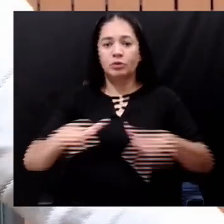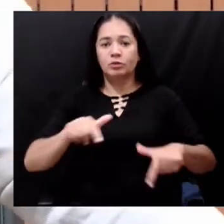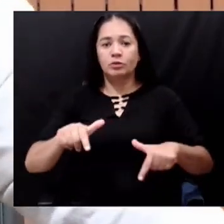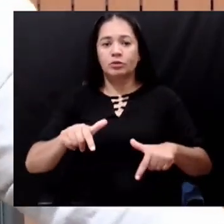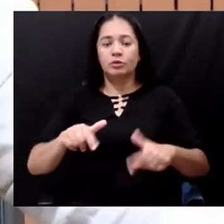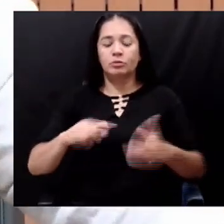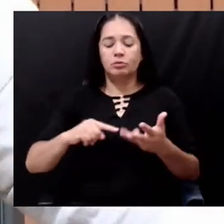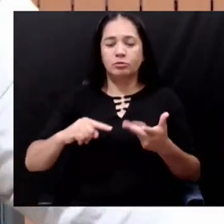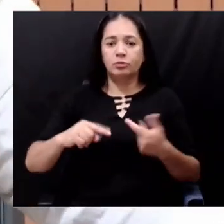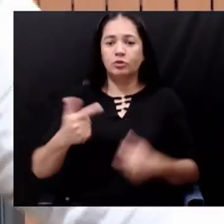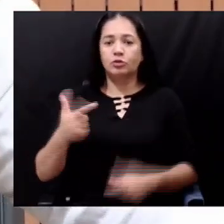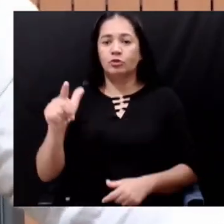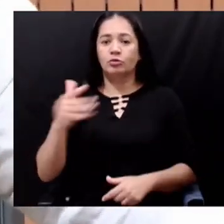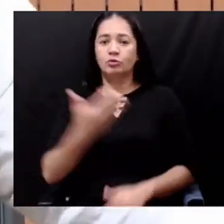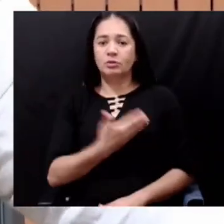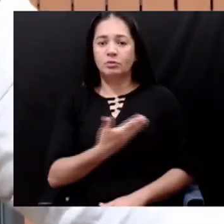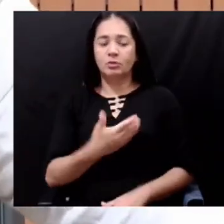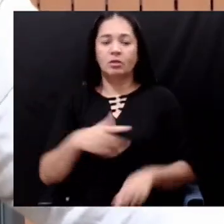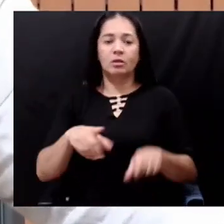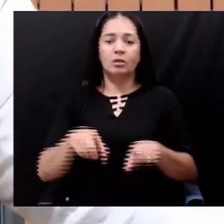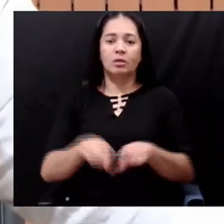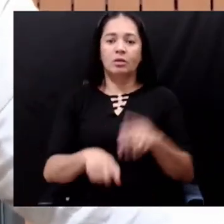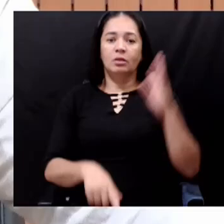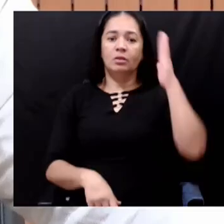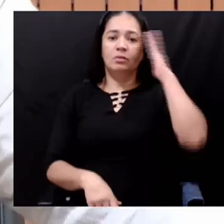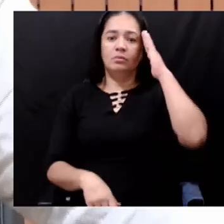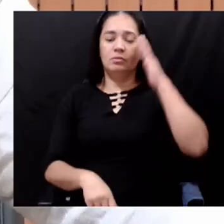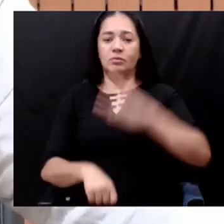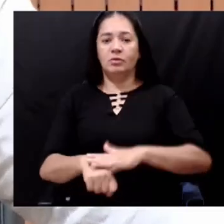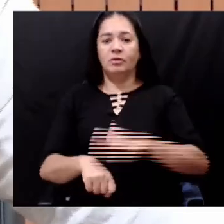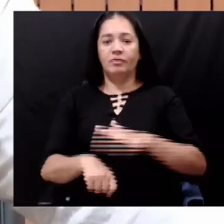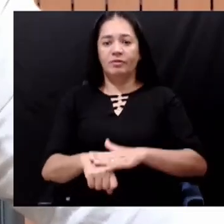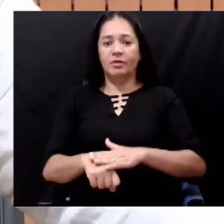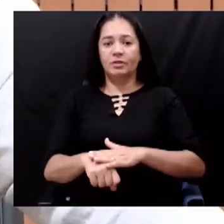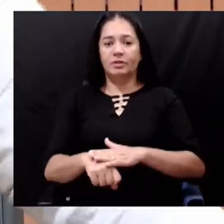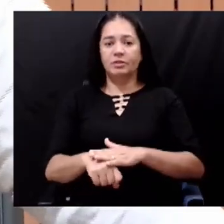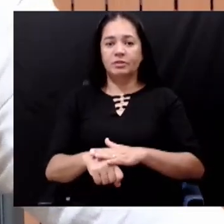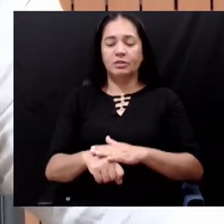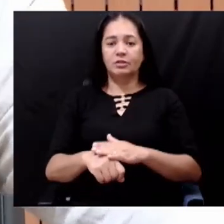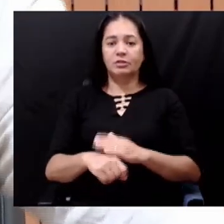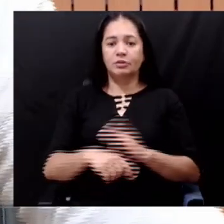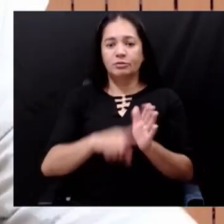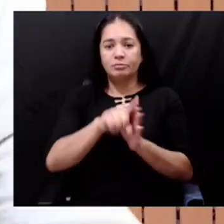sabemos que também fazem na perspectiva da pesquisa, né?